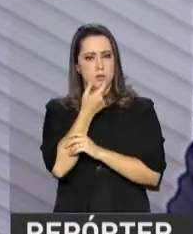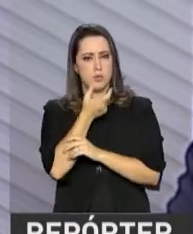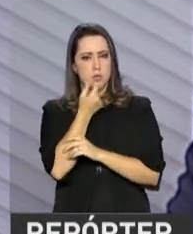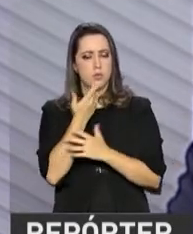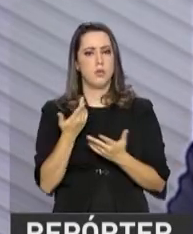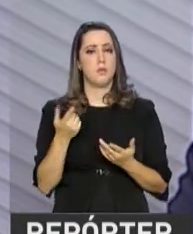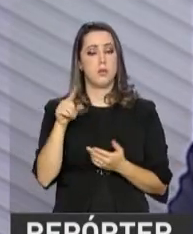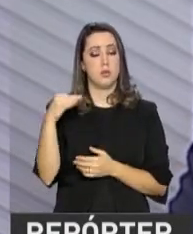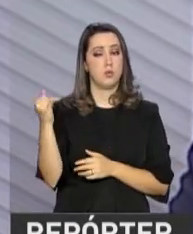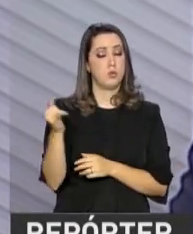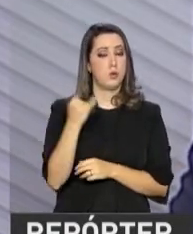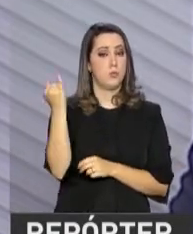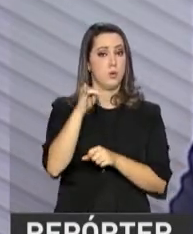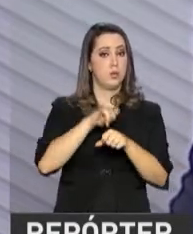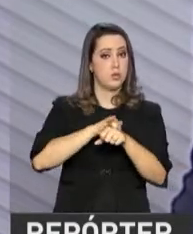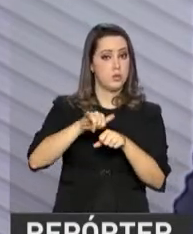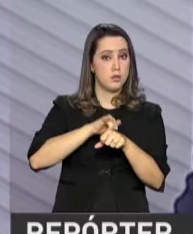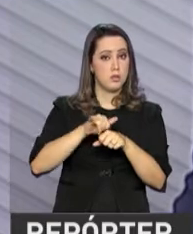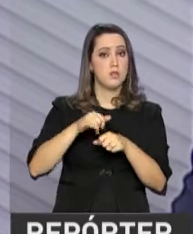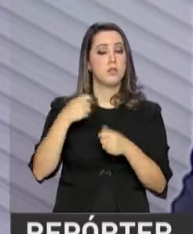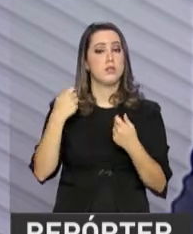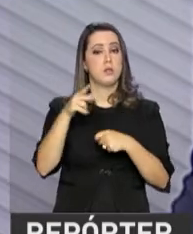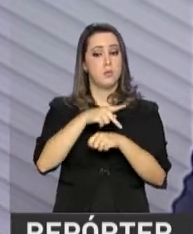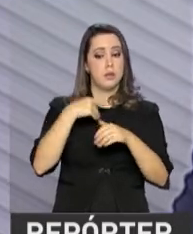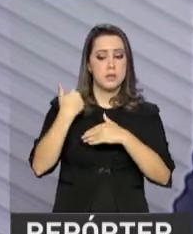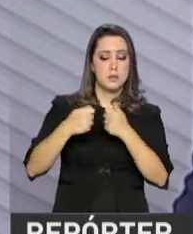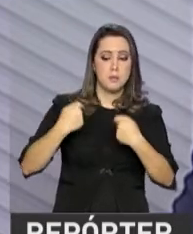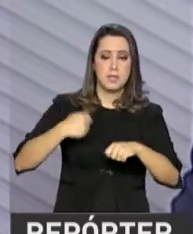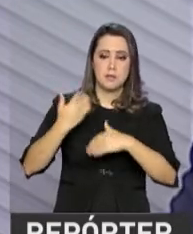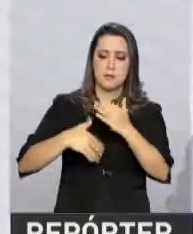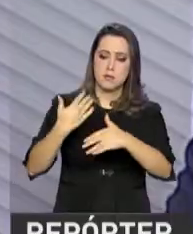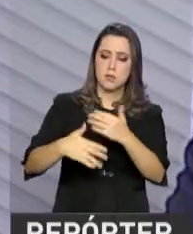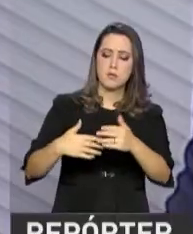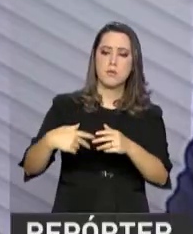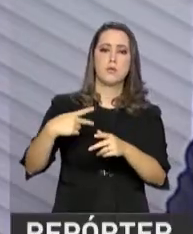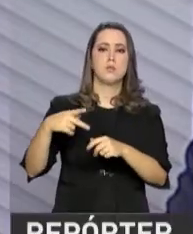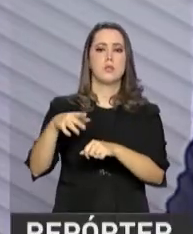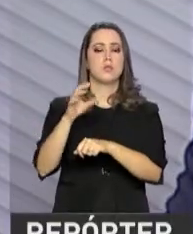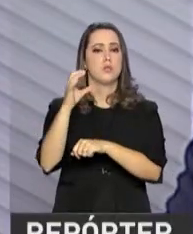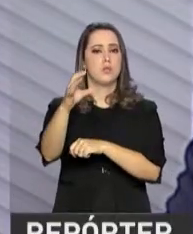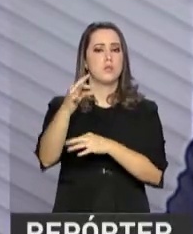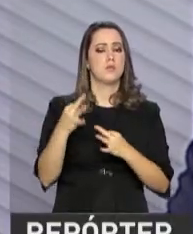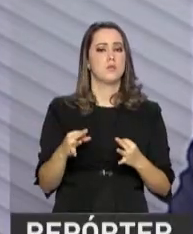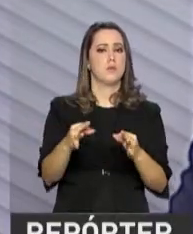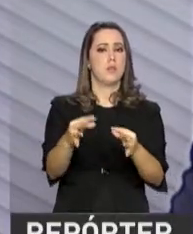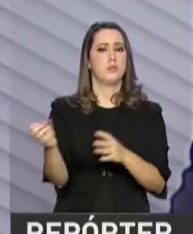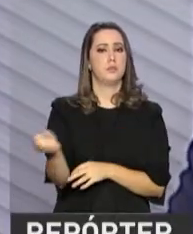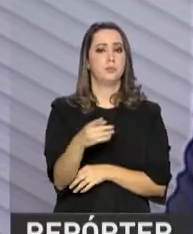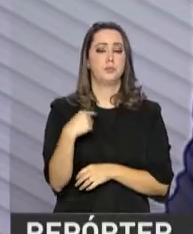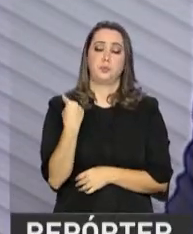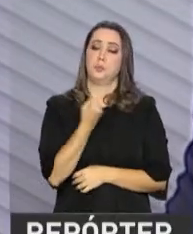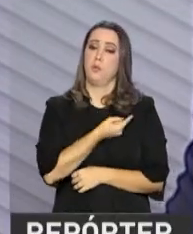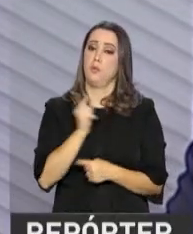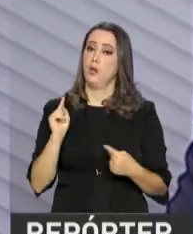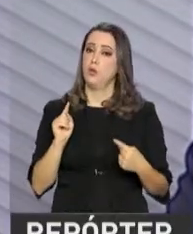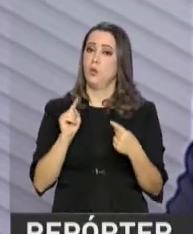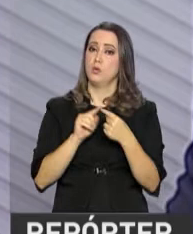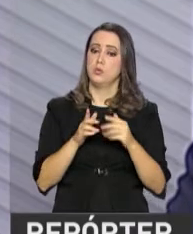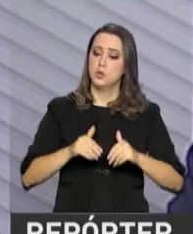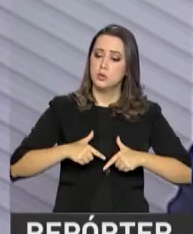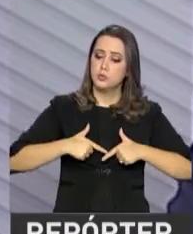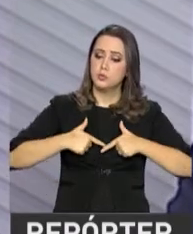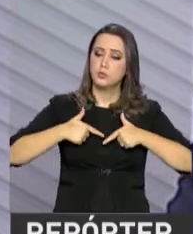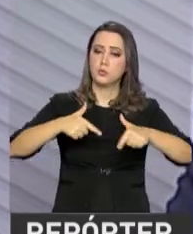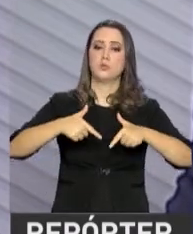se desenvolva sem ciências em tecnologias em inovação e é essa a nossa luta diária